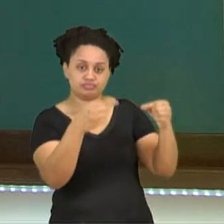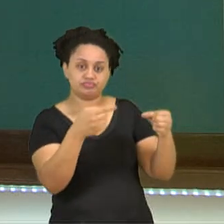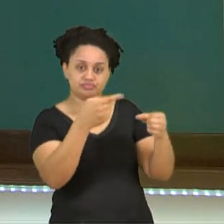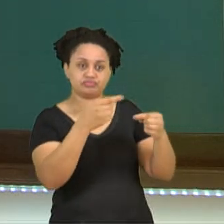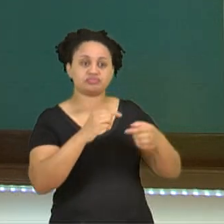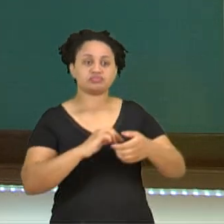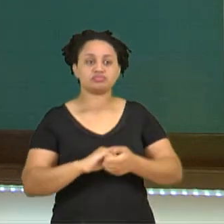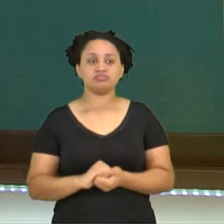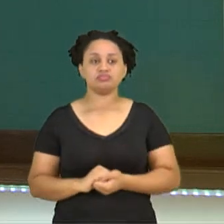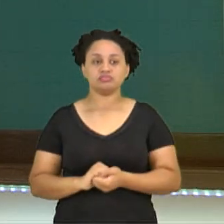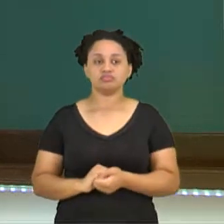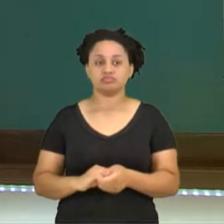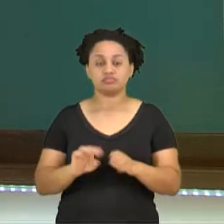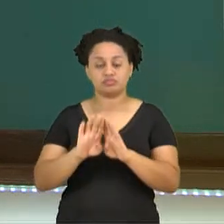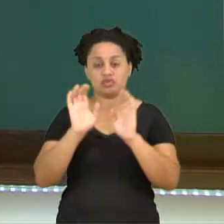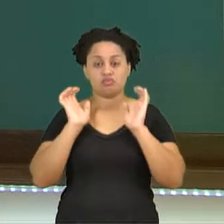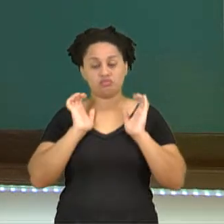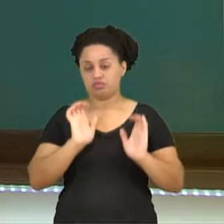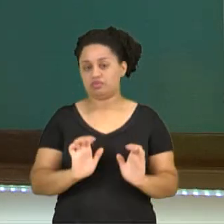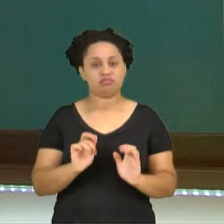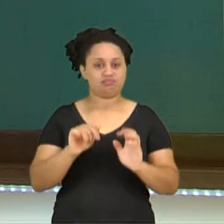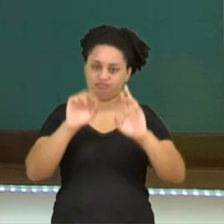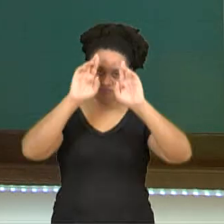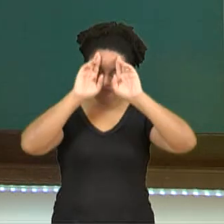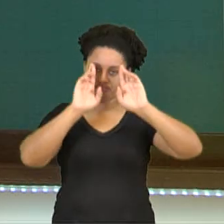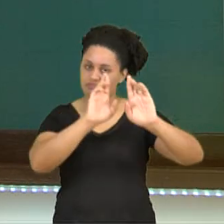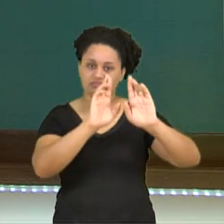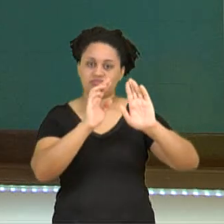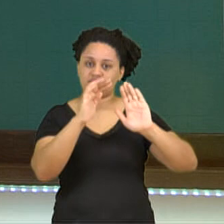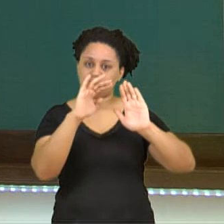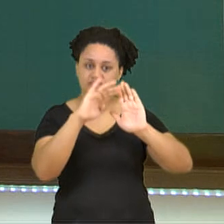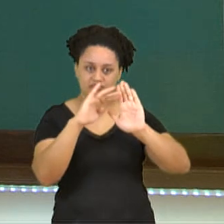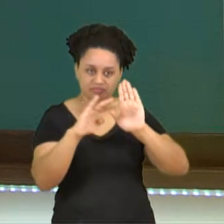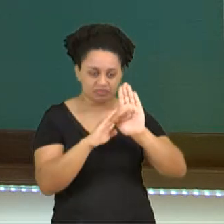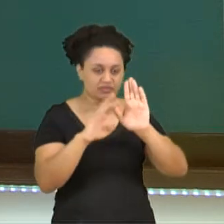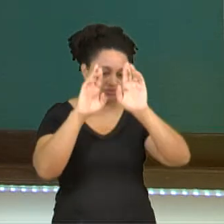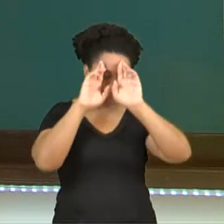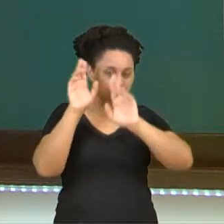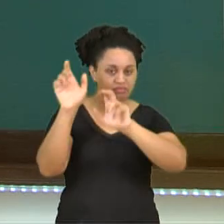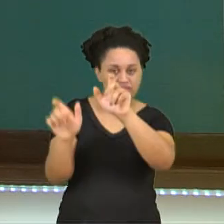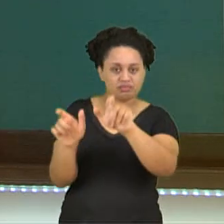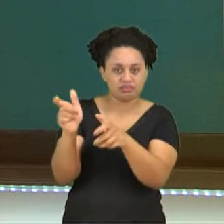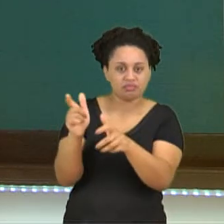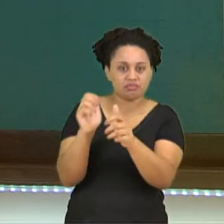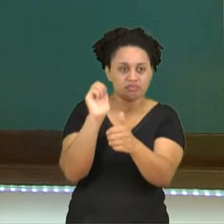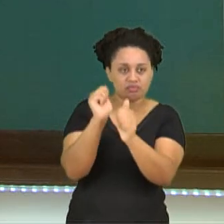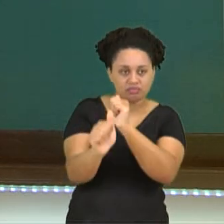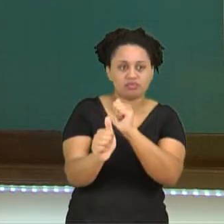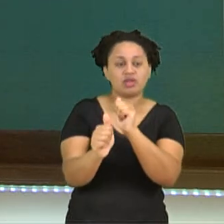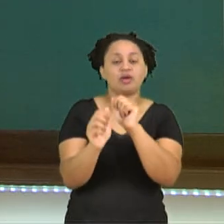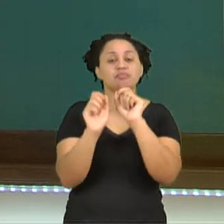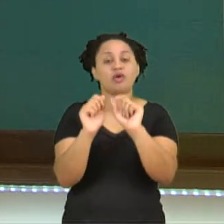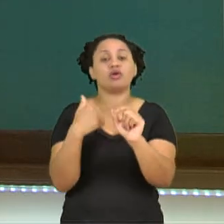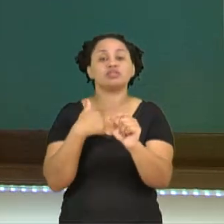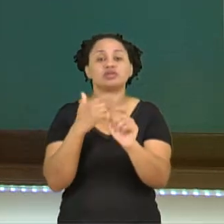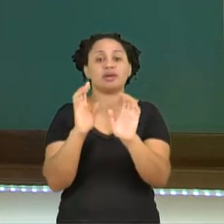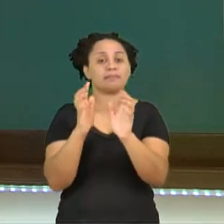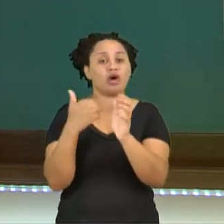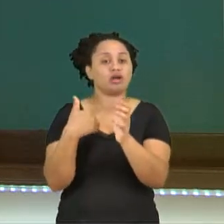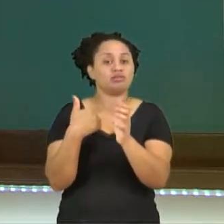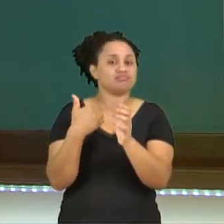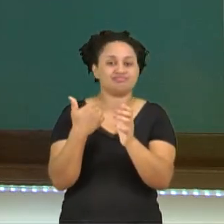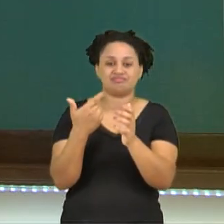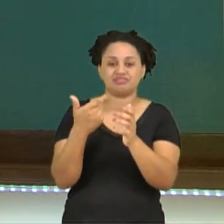O comportamento antidesportivo ocasiona também a penalidade, pode ser a perda da posse de bola ou lance